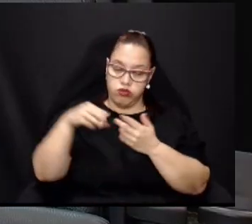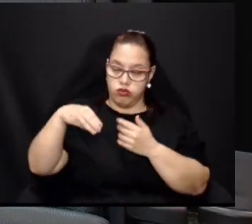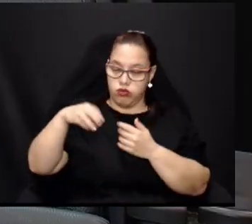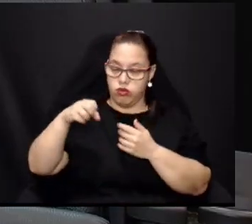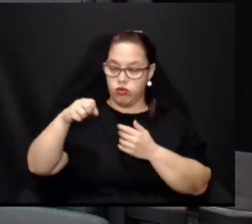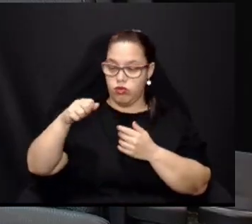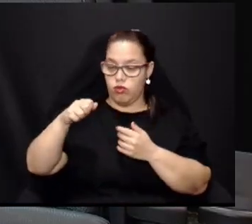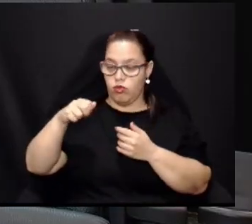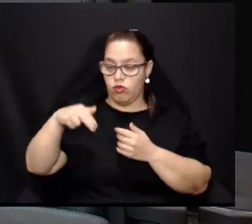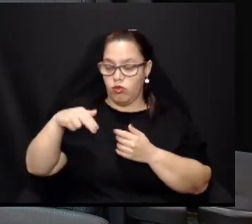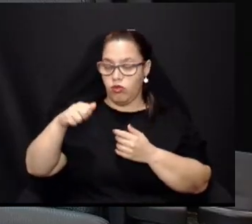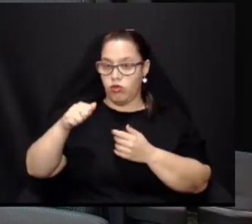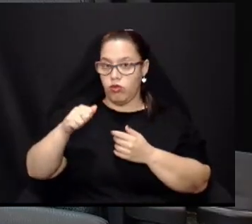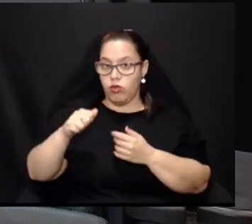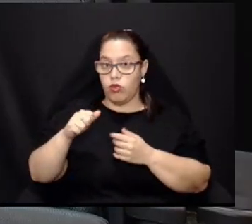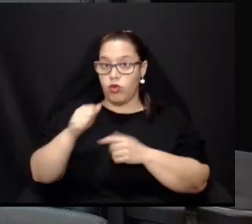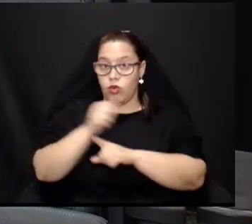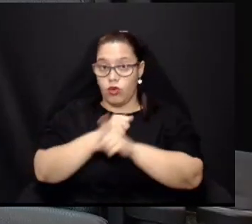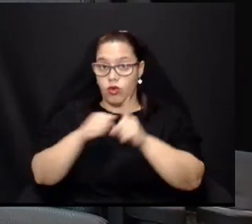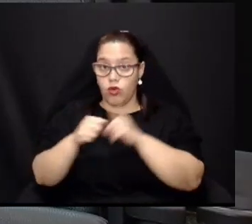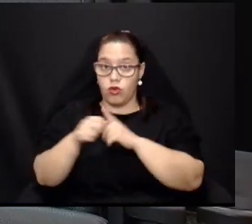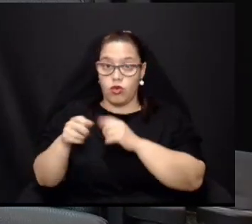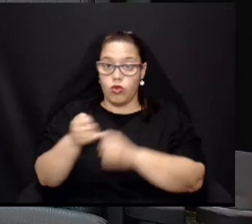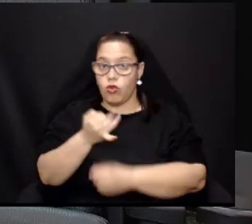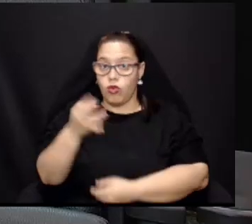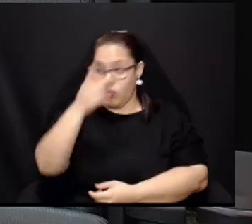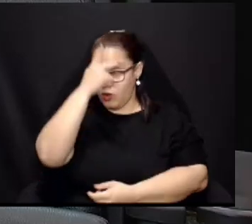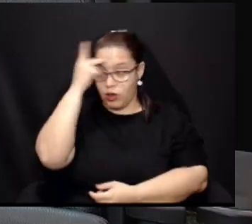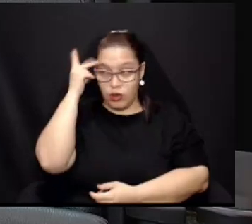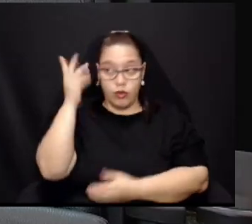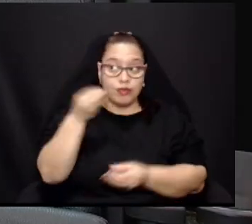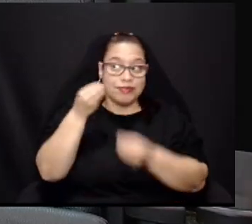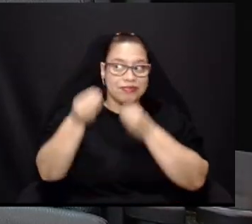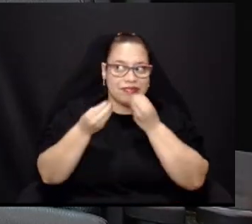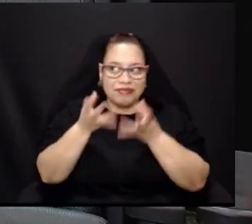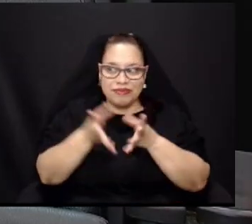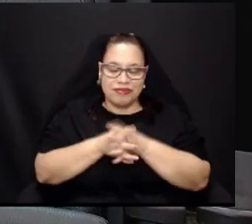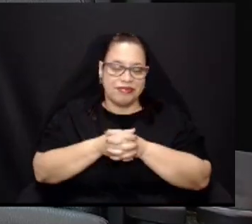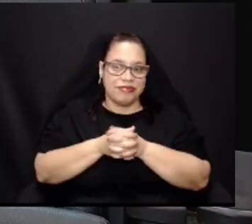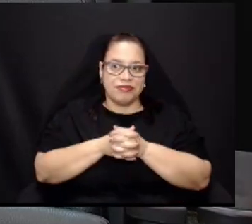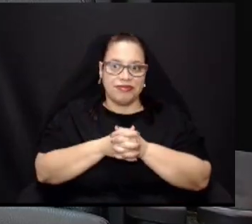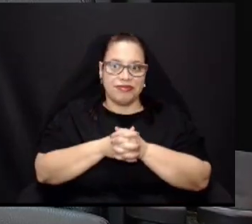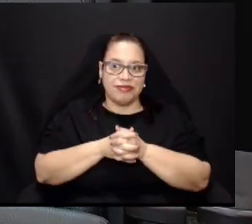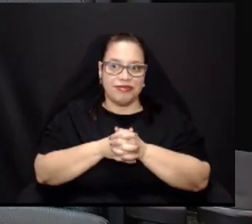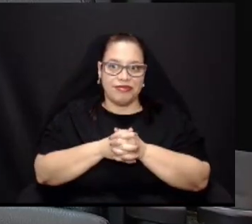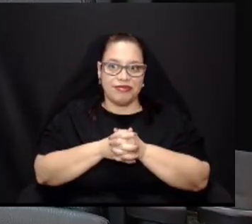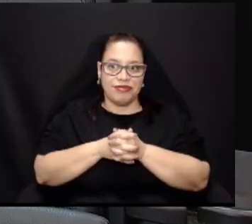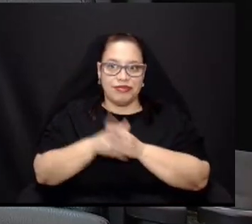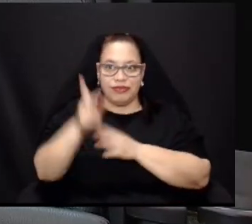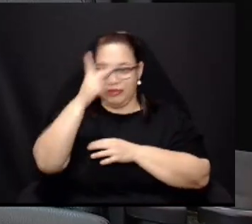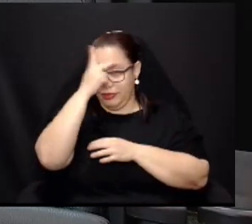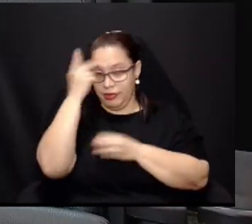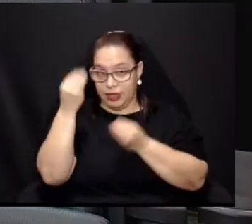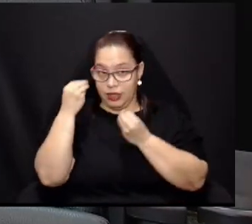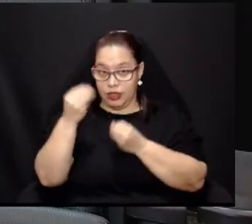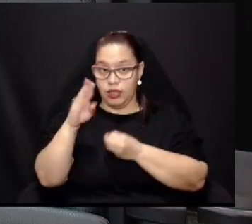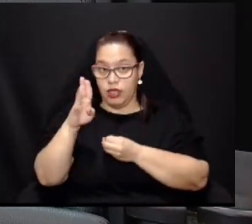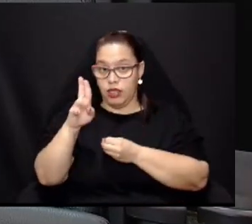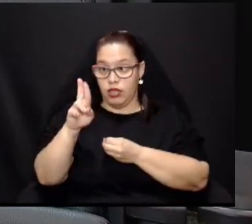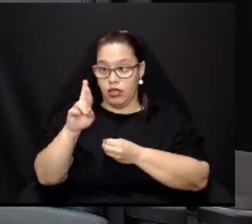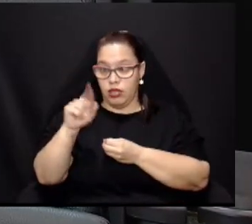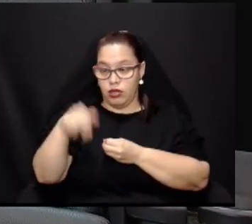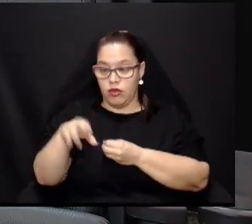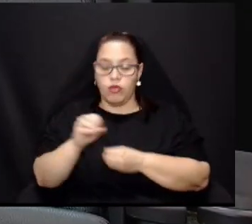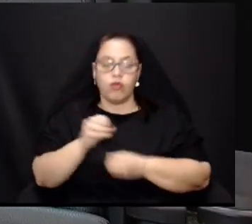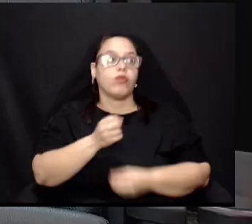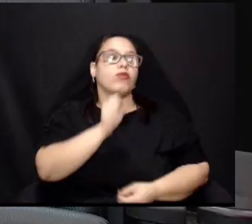comunicação social. Vocês são em quantas pessoas lá? Tem muita gente? Como que é, Bruno? É muita gente.